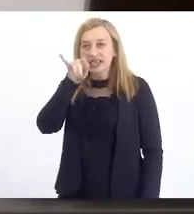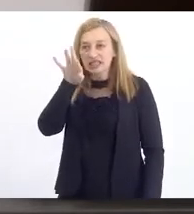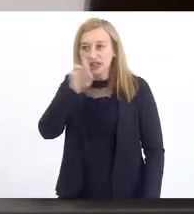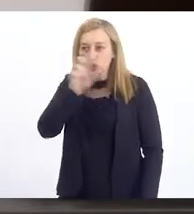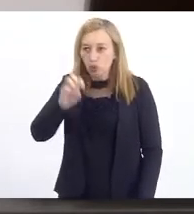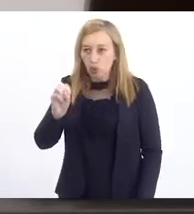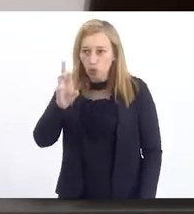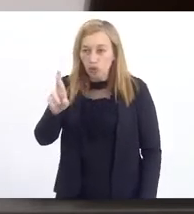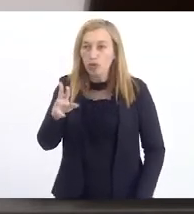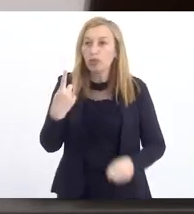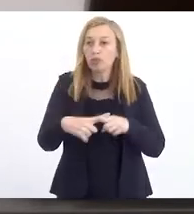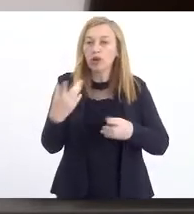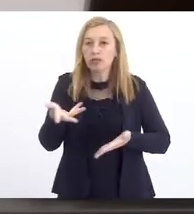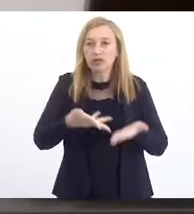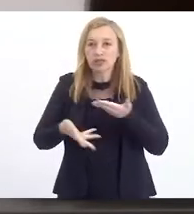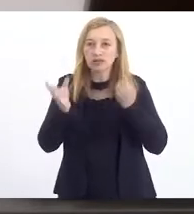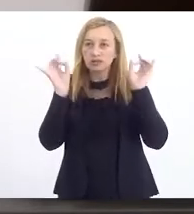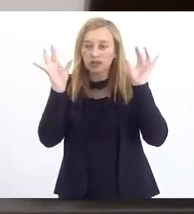derivam